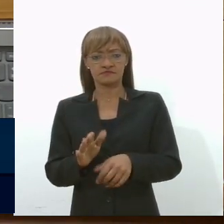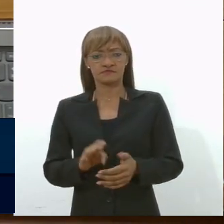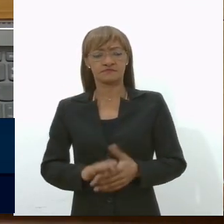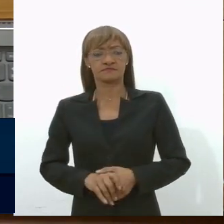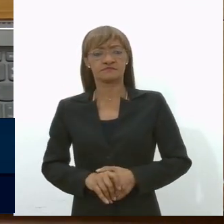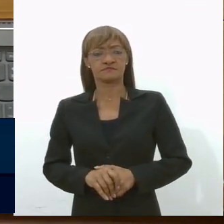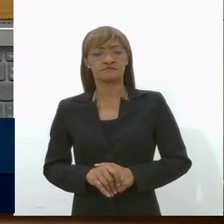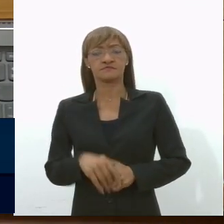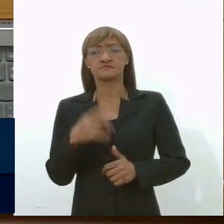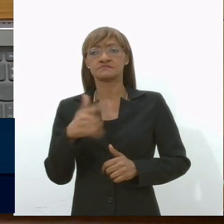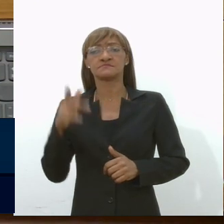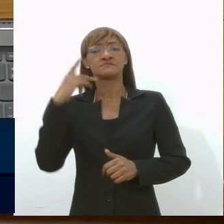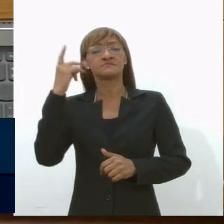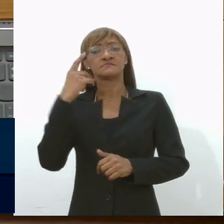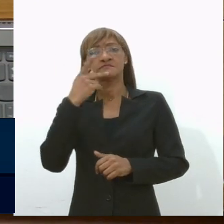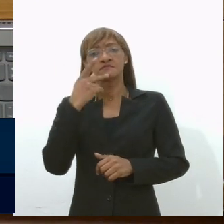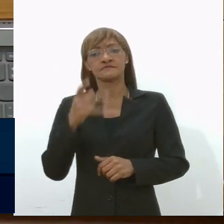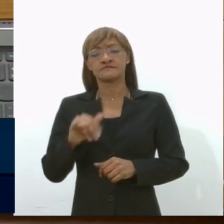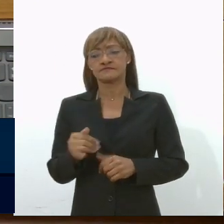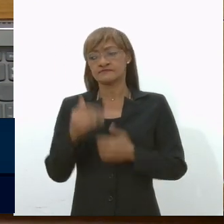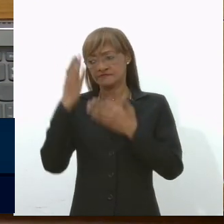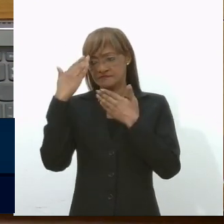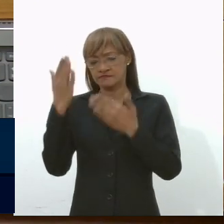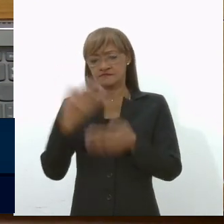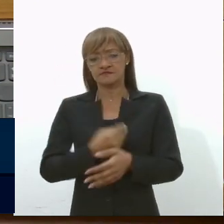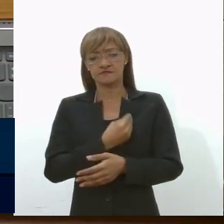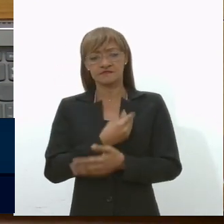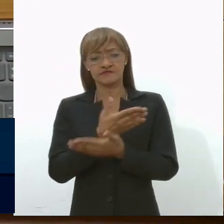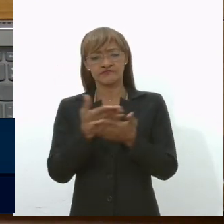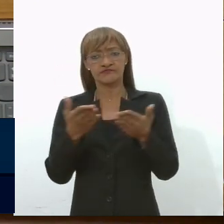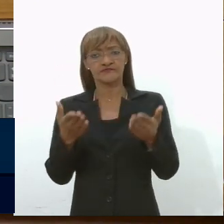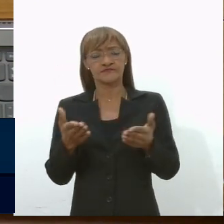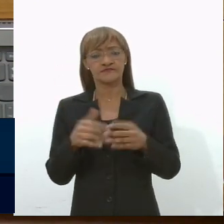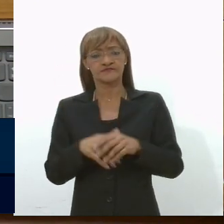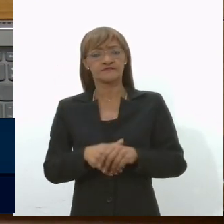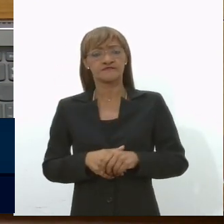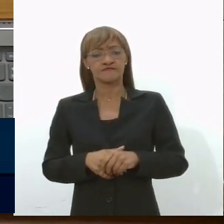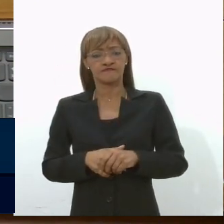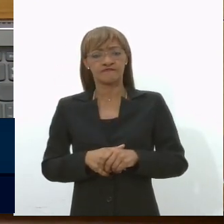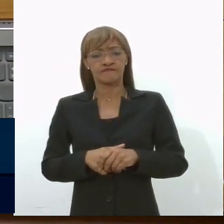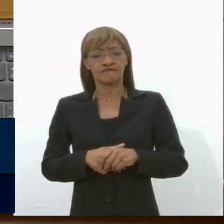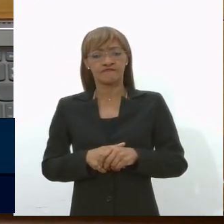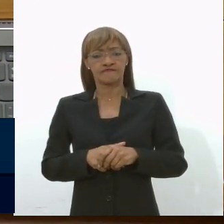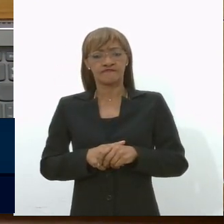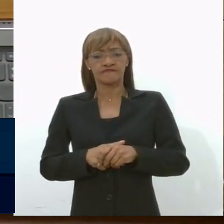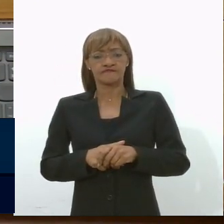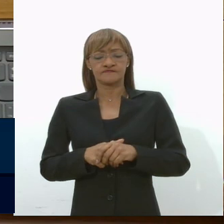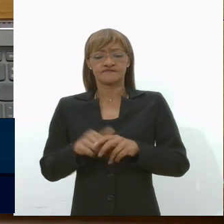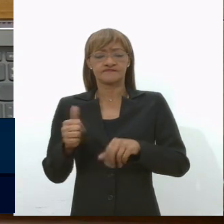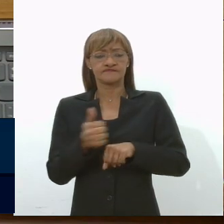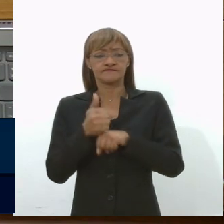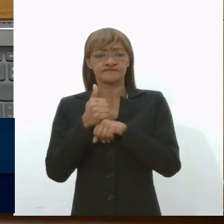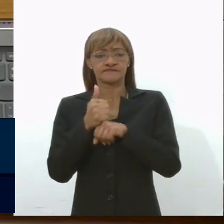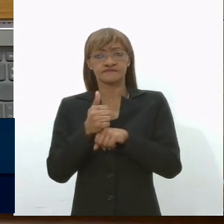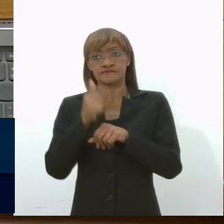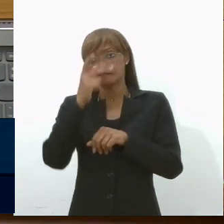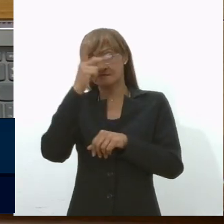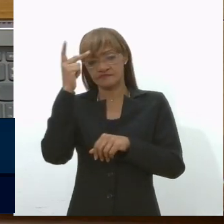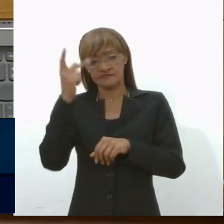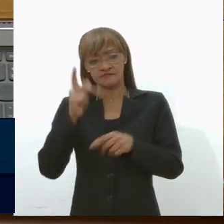havendo mais deputados aqui, aproveito para agradecer a presença dos senhores deputados, dos profissionais da imprensa, das pessoas presentes nas galerias, ao